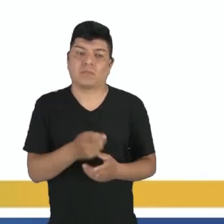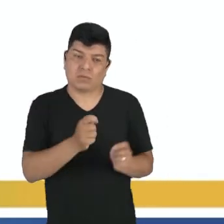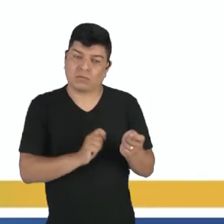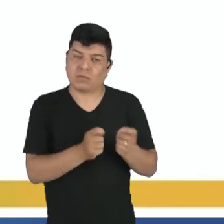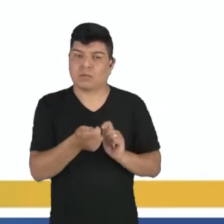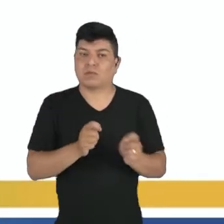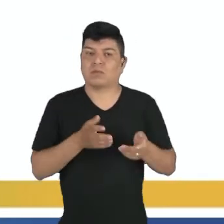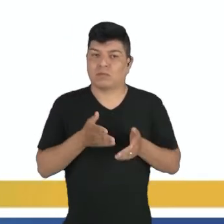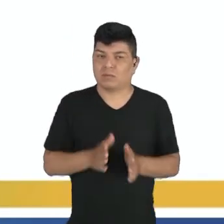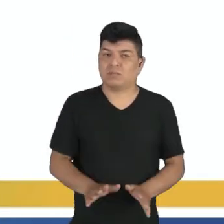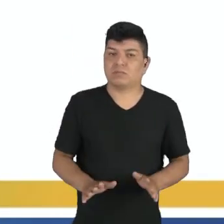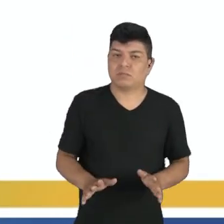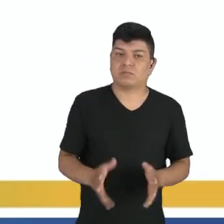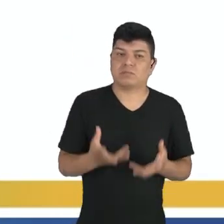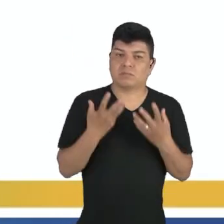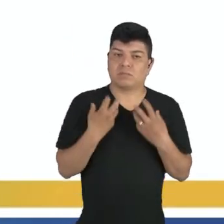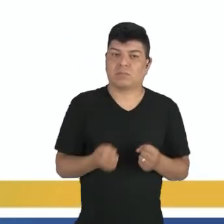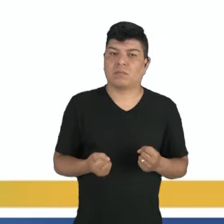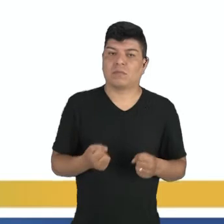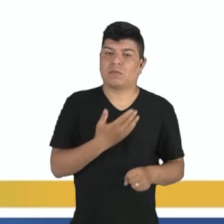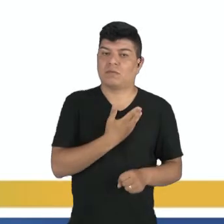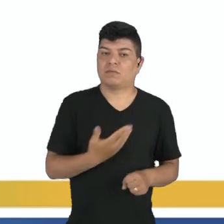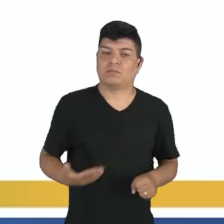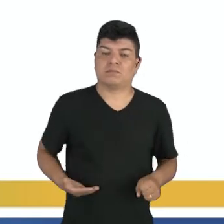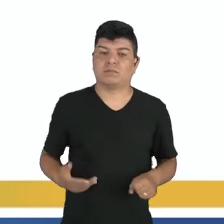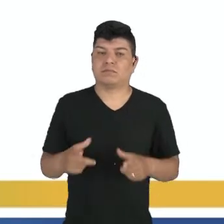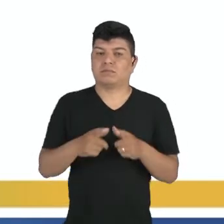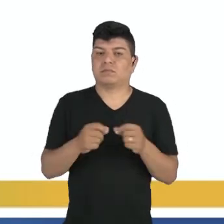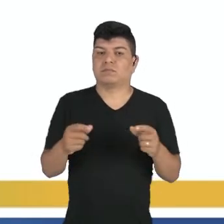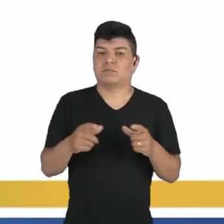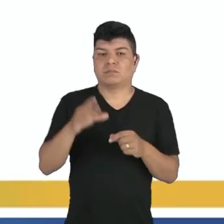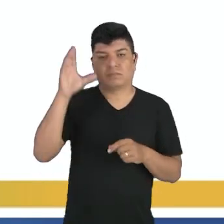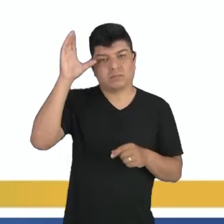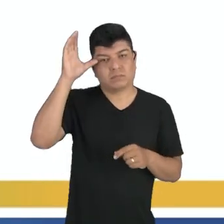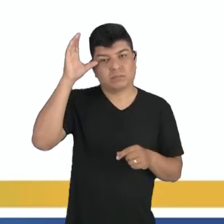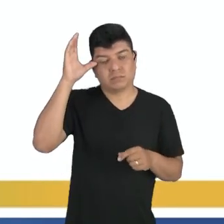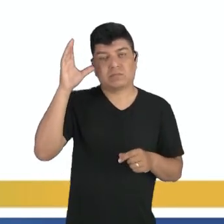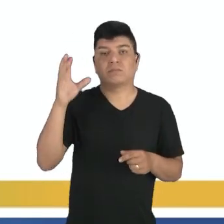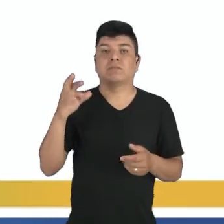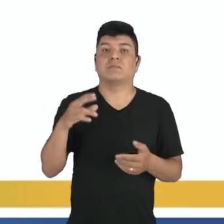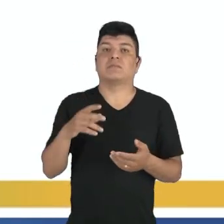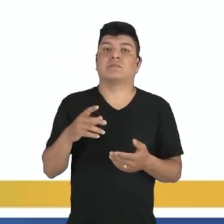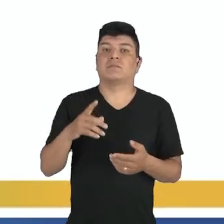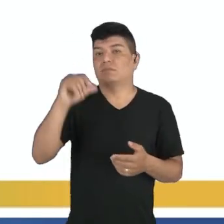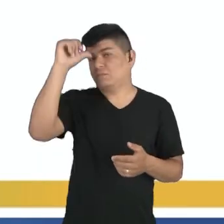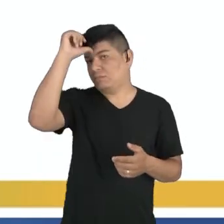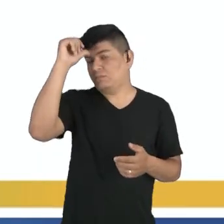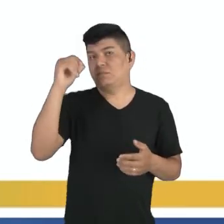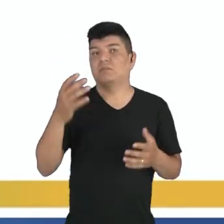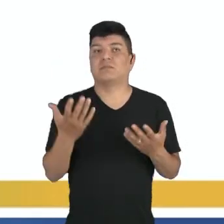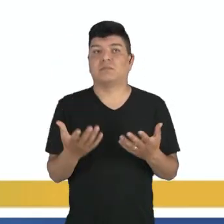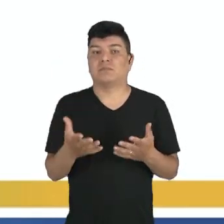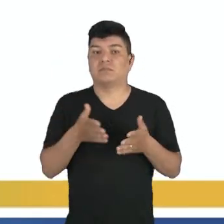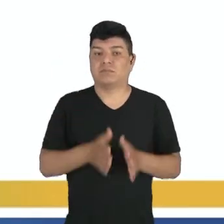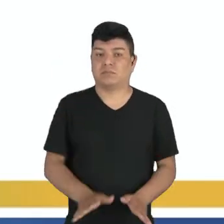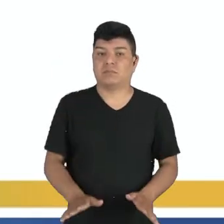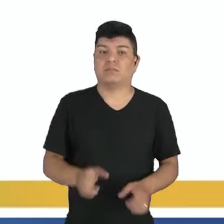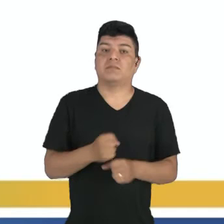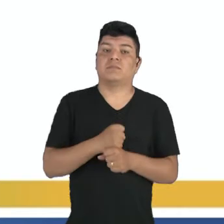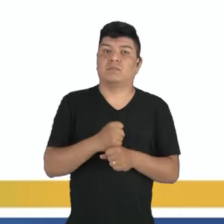programas de controle de natalidade adotado por diversos governos como Japão China Coreia do Sul Índia a taxa de natalidade